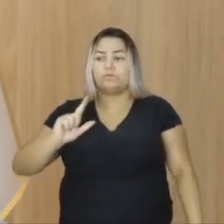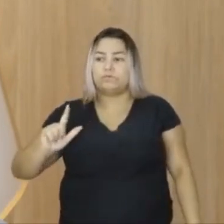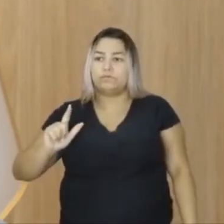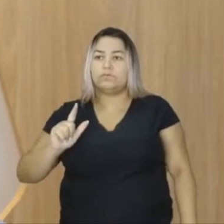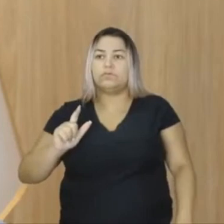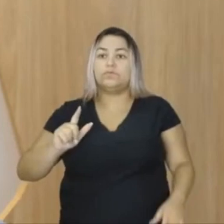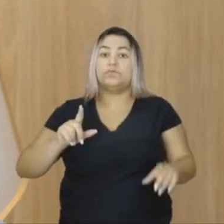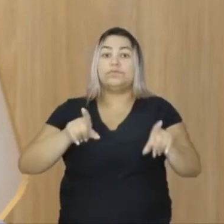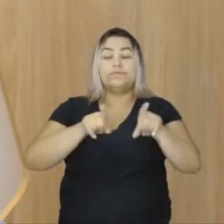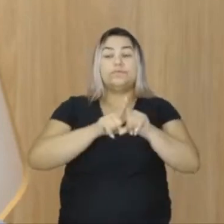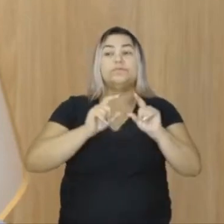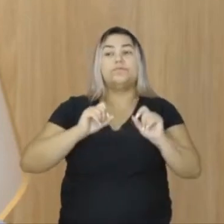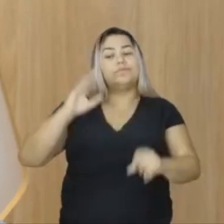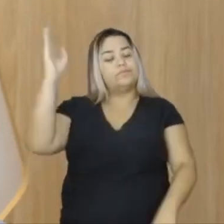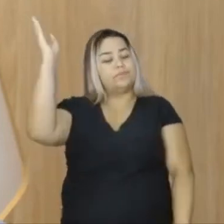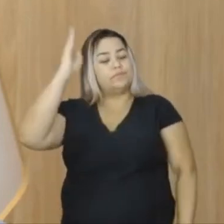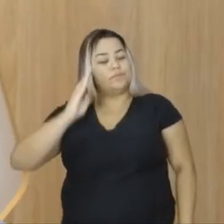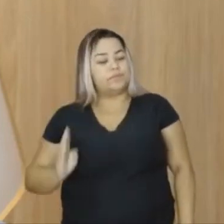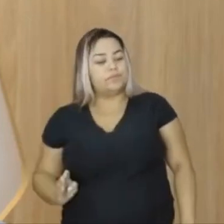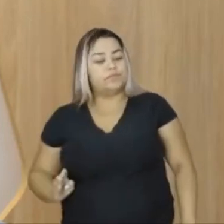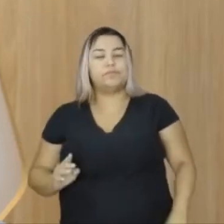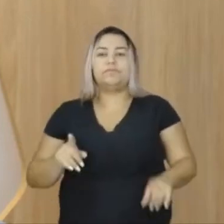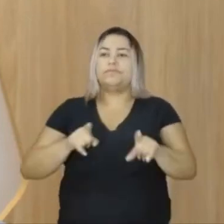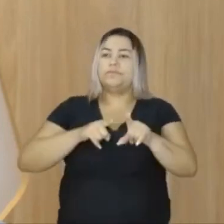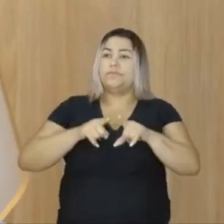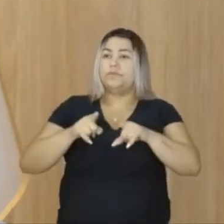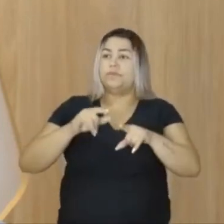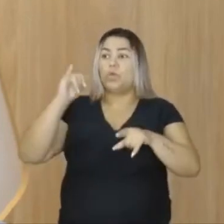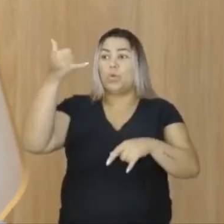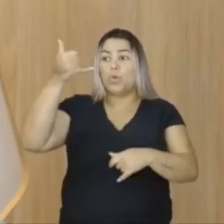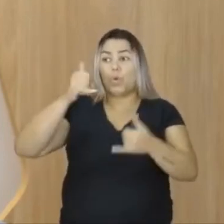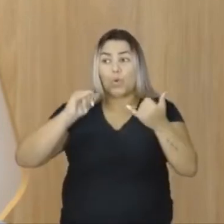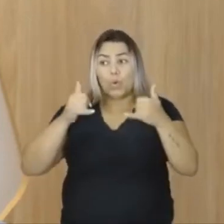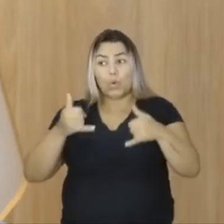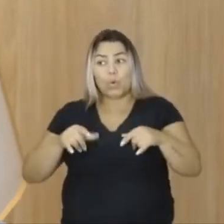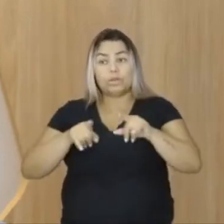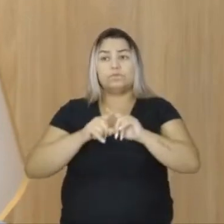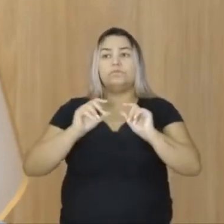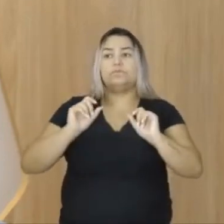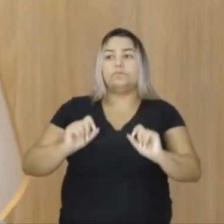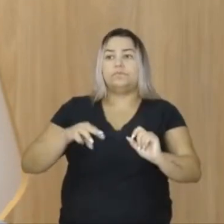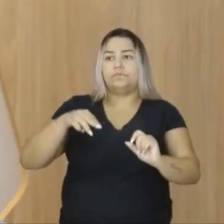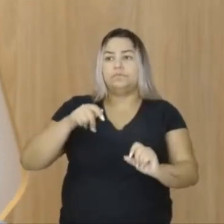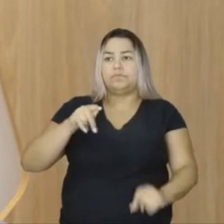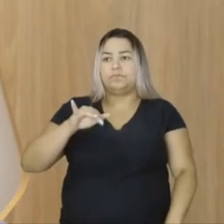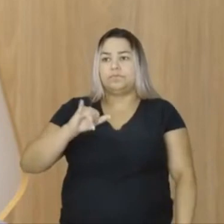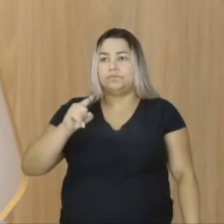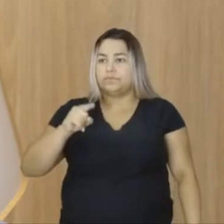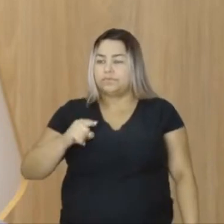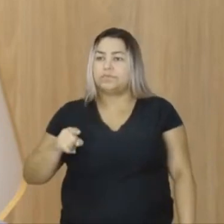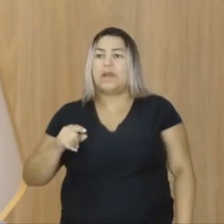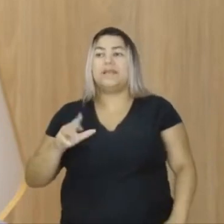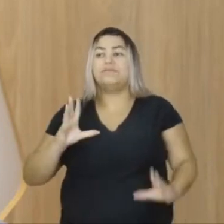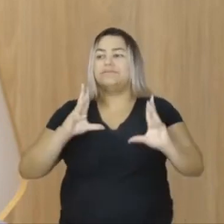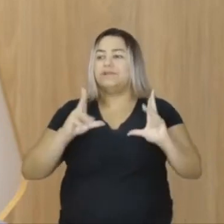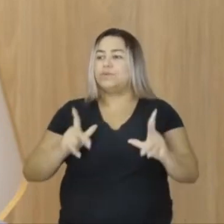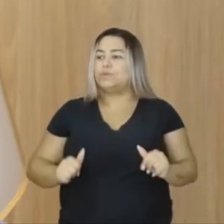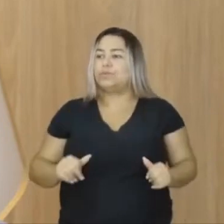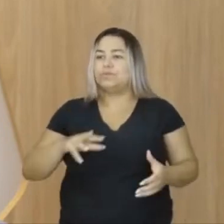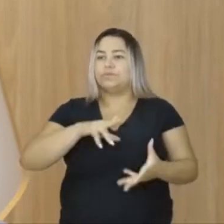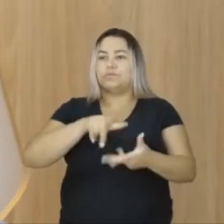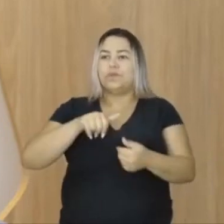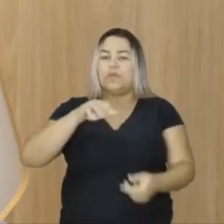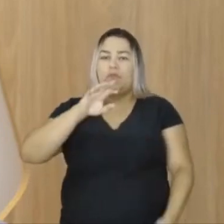é um exemplo de transição energética. O Brasil tem a matriz energética mais limpa do mundo. Nós temos